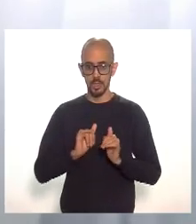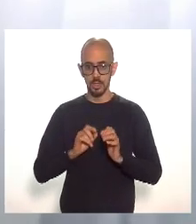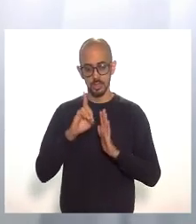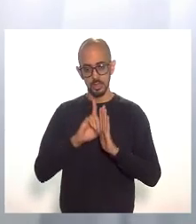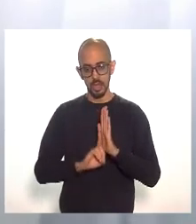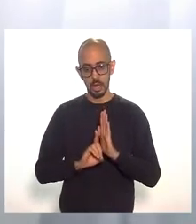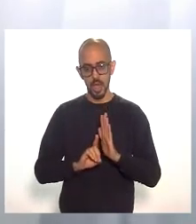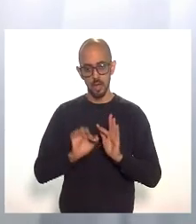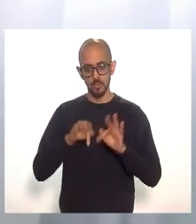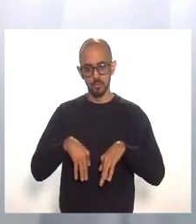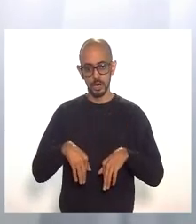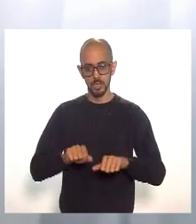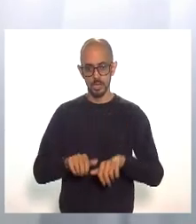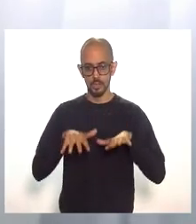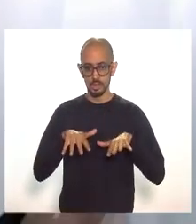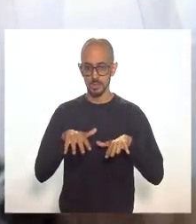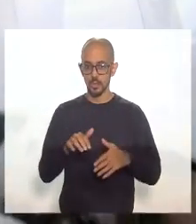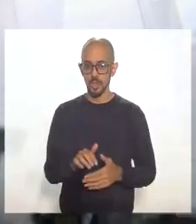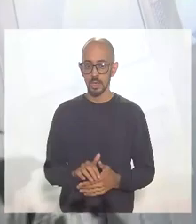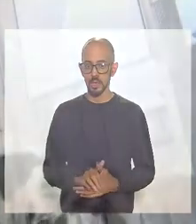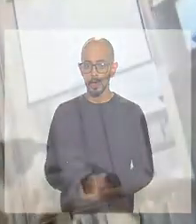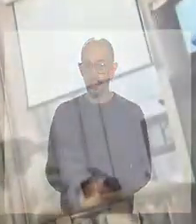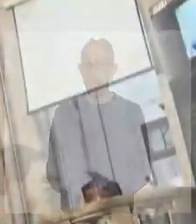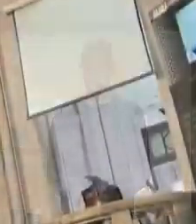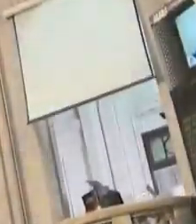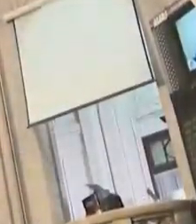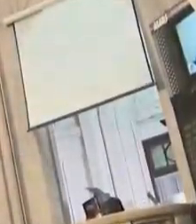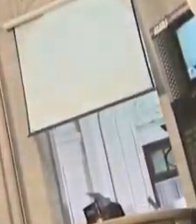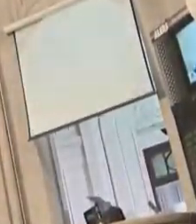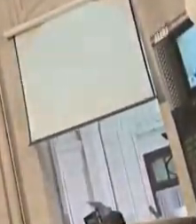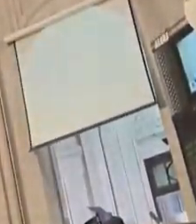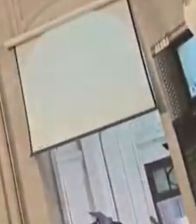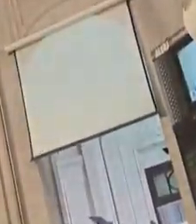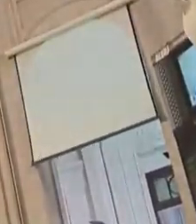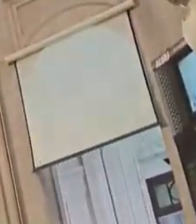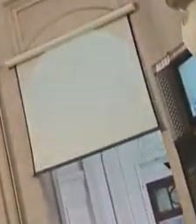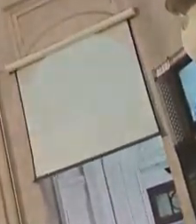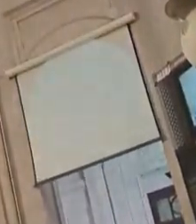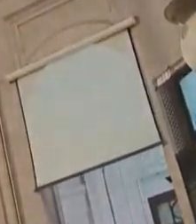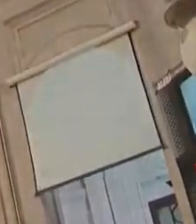encerrada a sessão. Boa tarde, presidente.